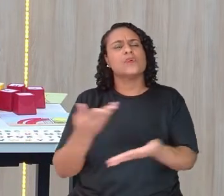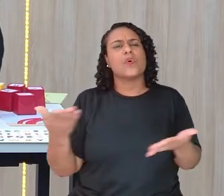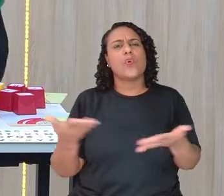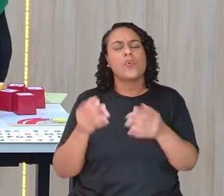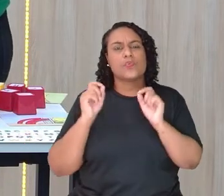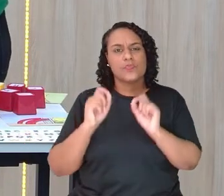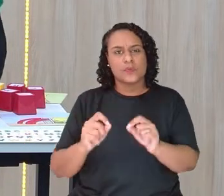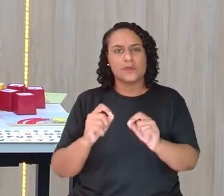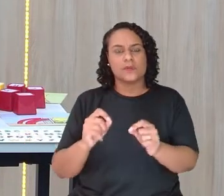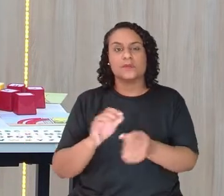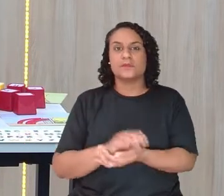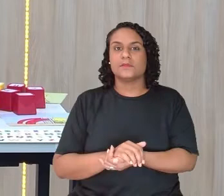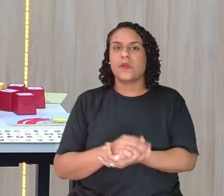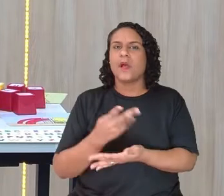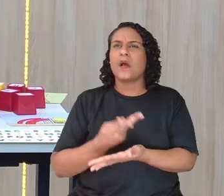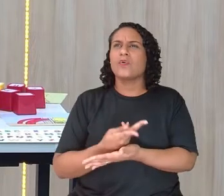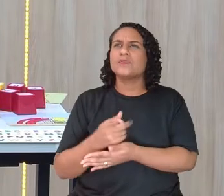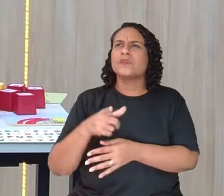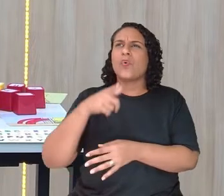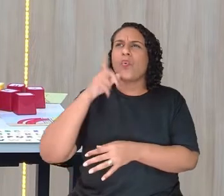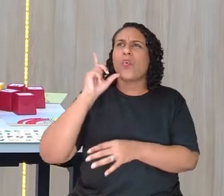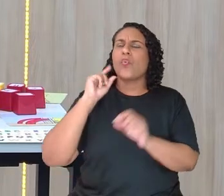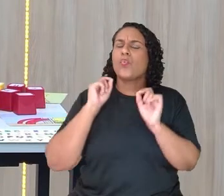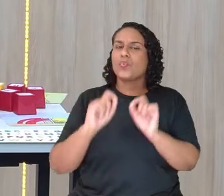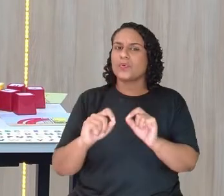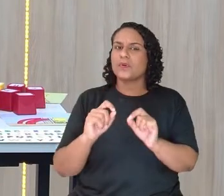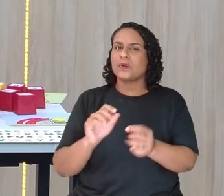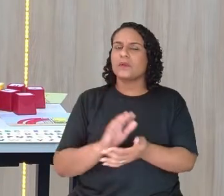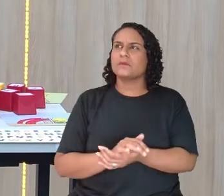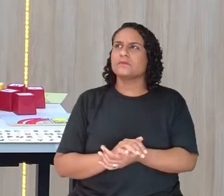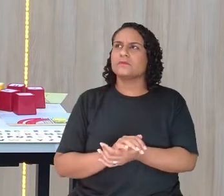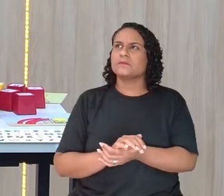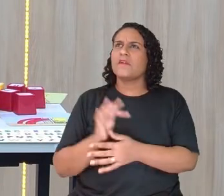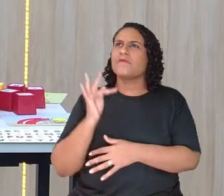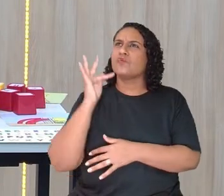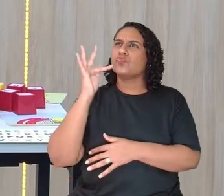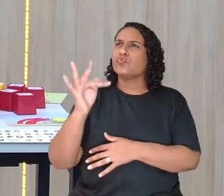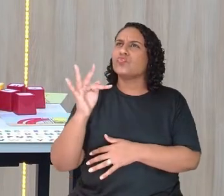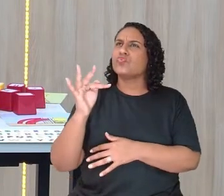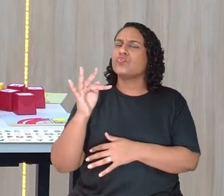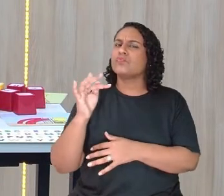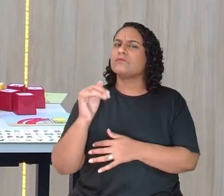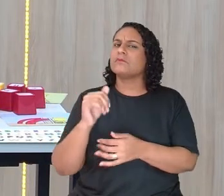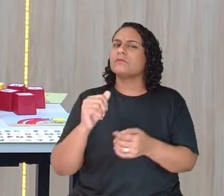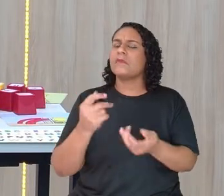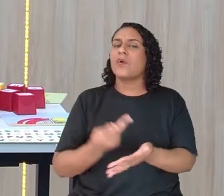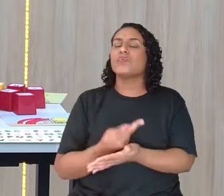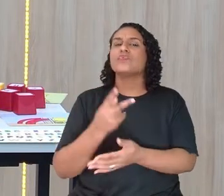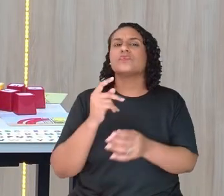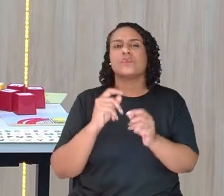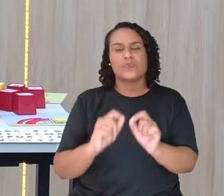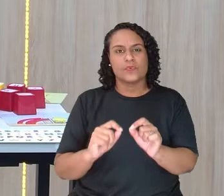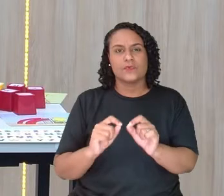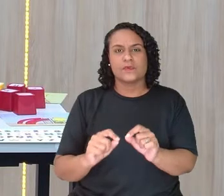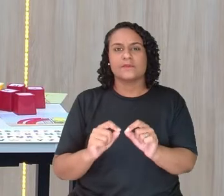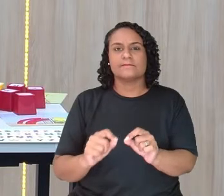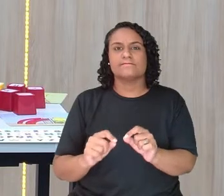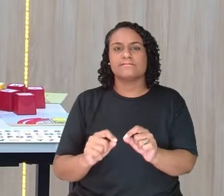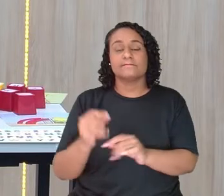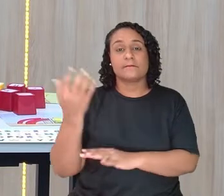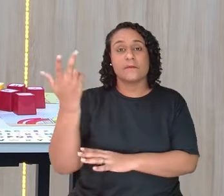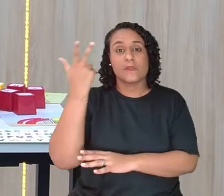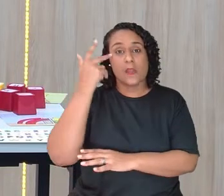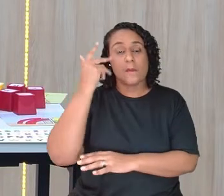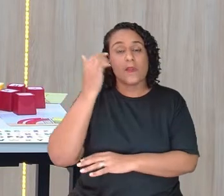que aconteceu ontem, o que poderá acontecer depois. E geralmente a criança,